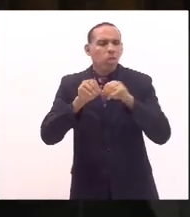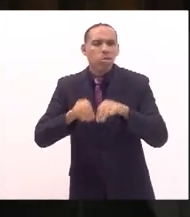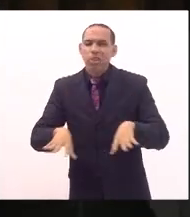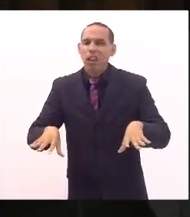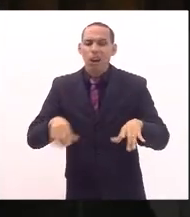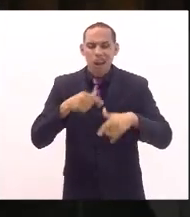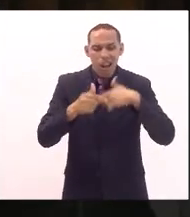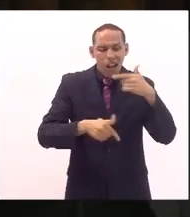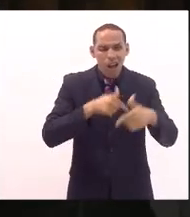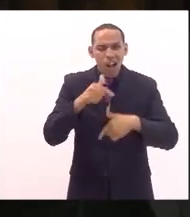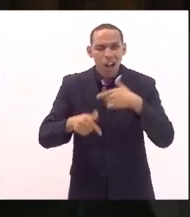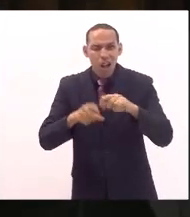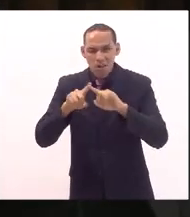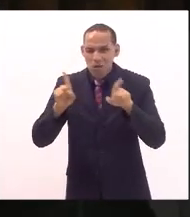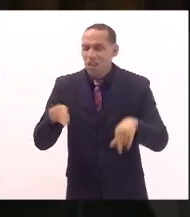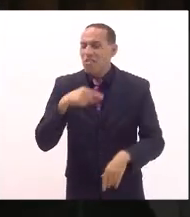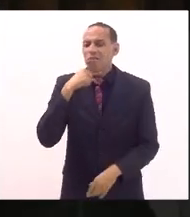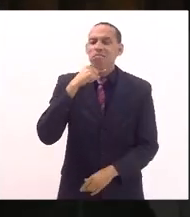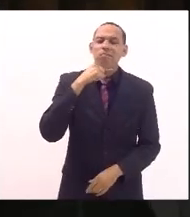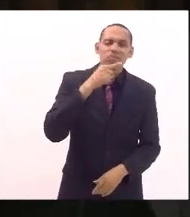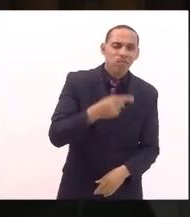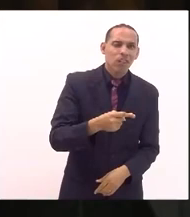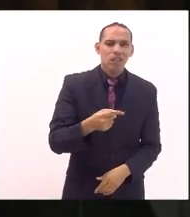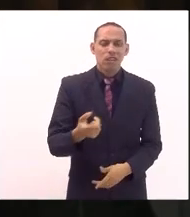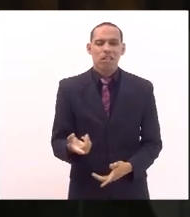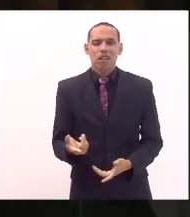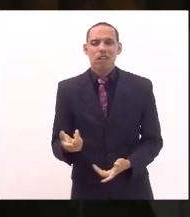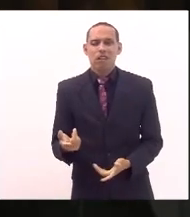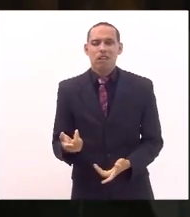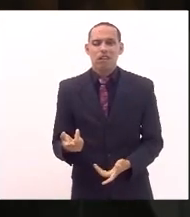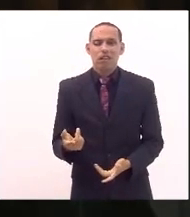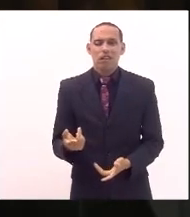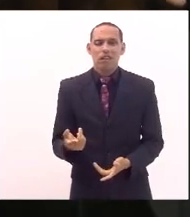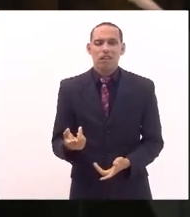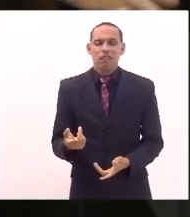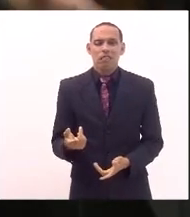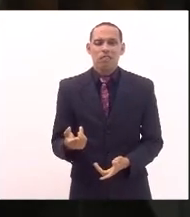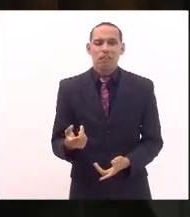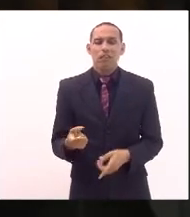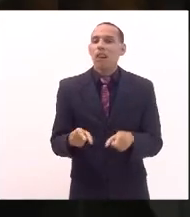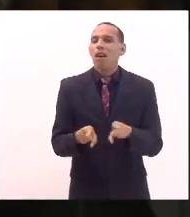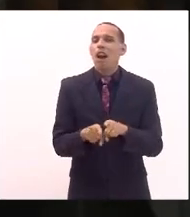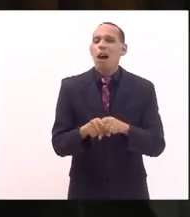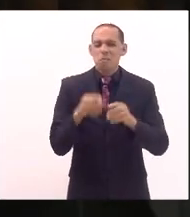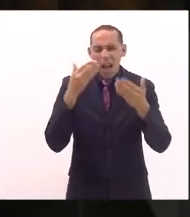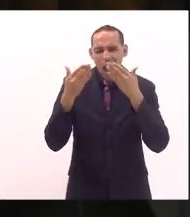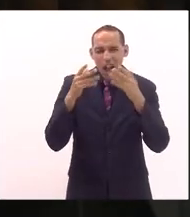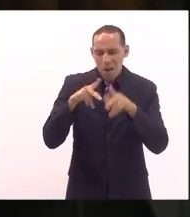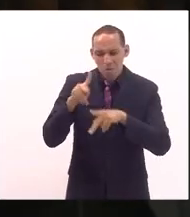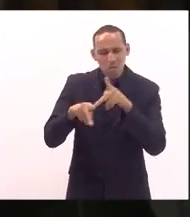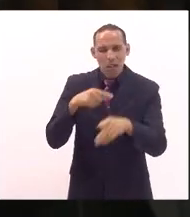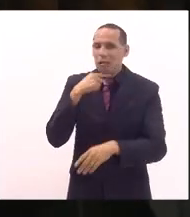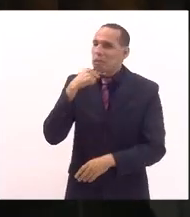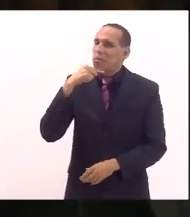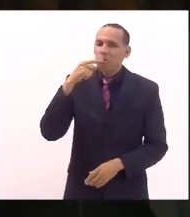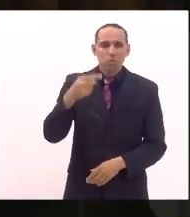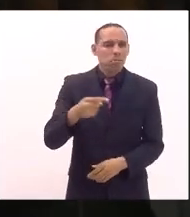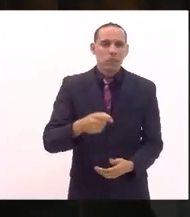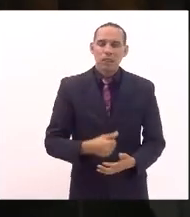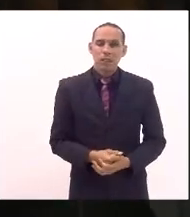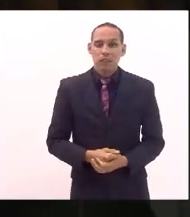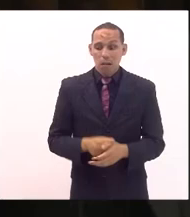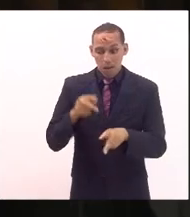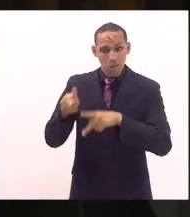condição de trabalho para os seus funcionários nem tão pouco para atender a população população